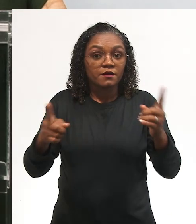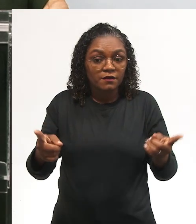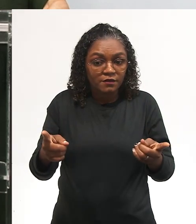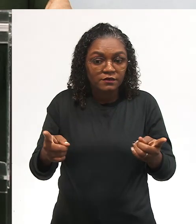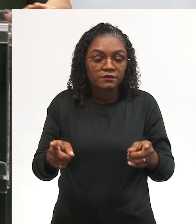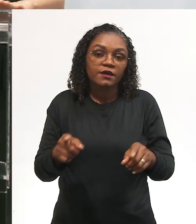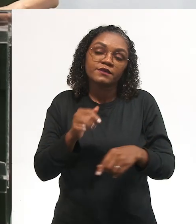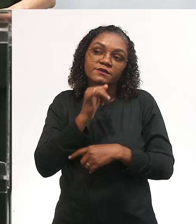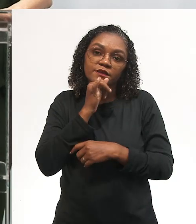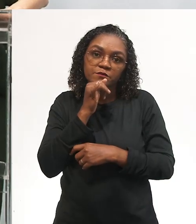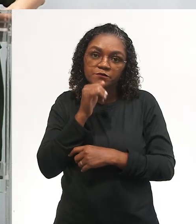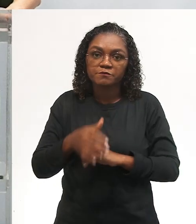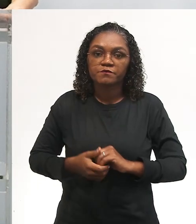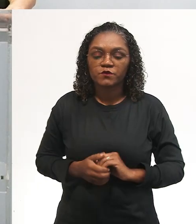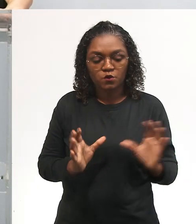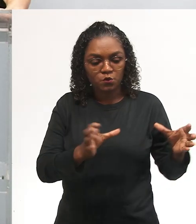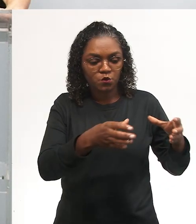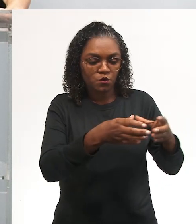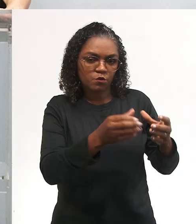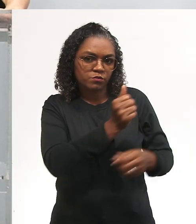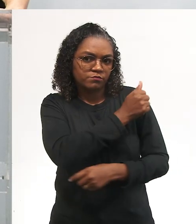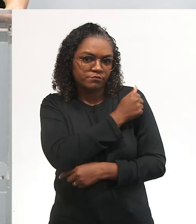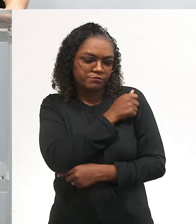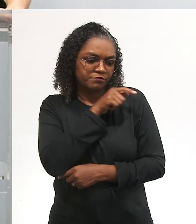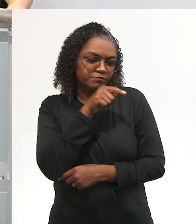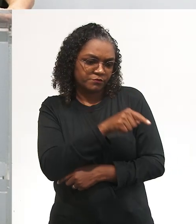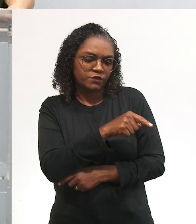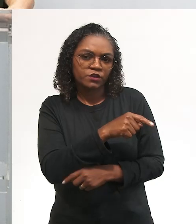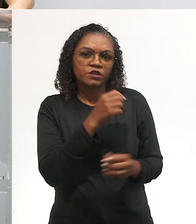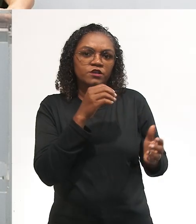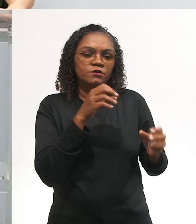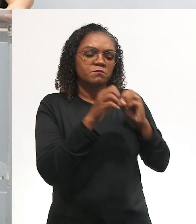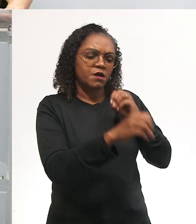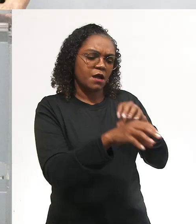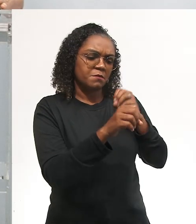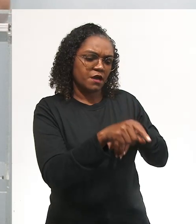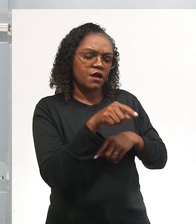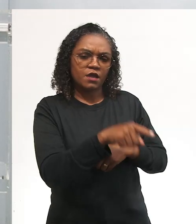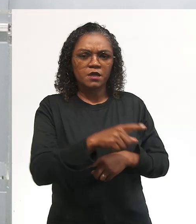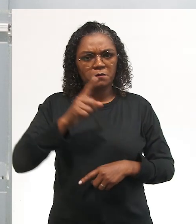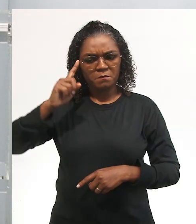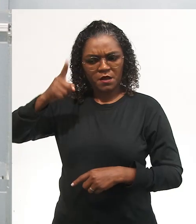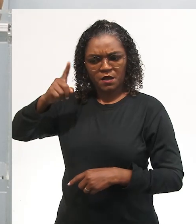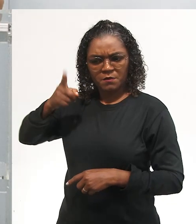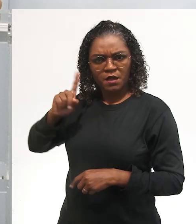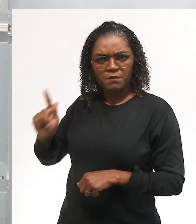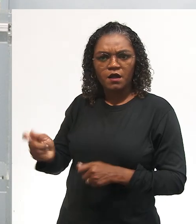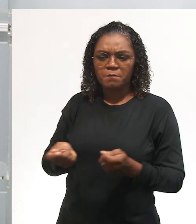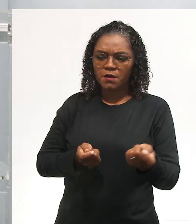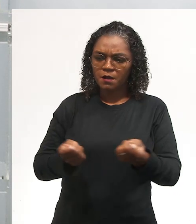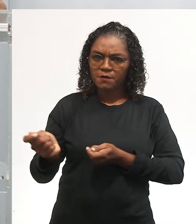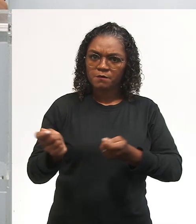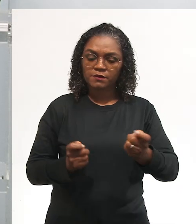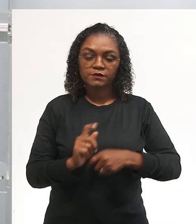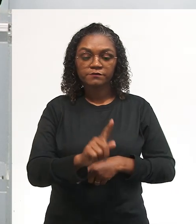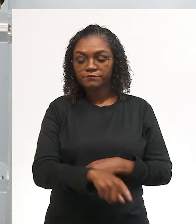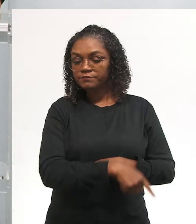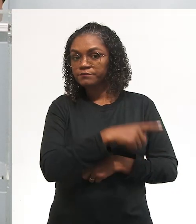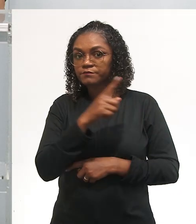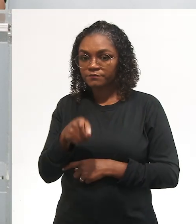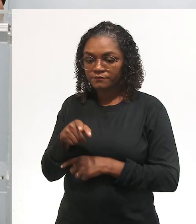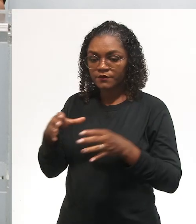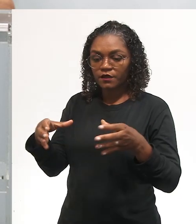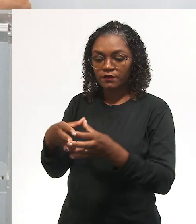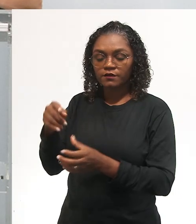governar e outros estudantes eram ensinados a ser governados. Então havia uma dicotomia, havia